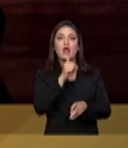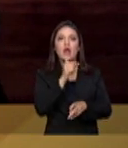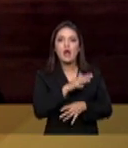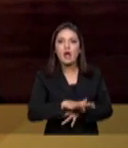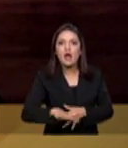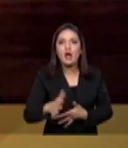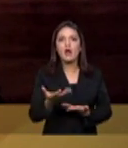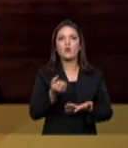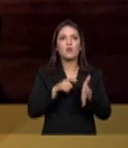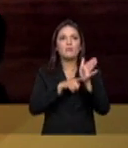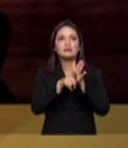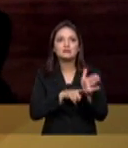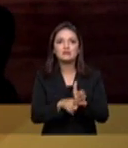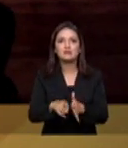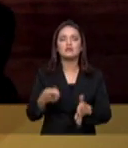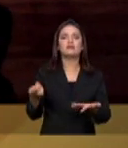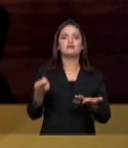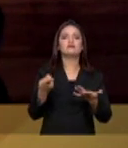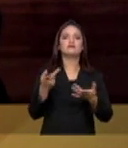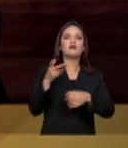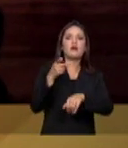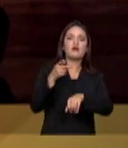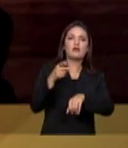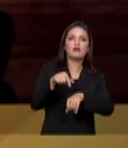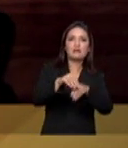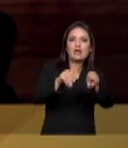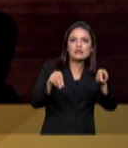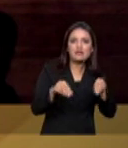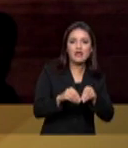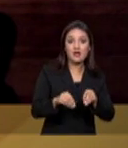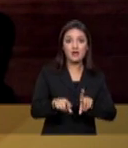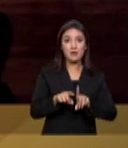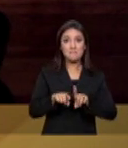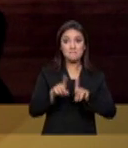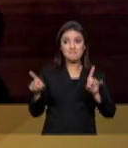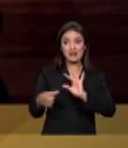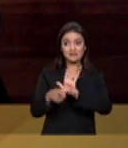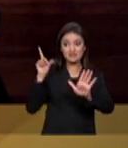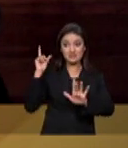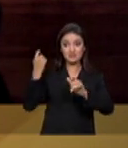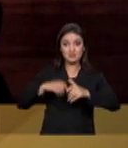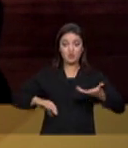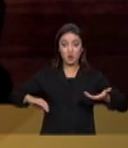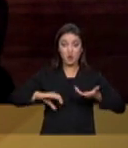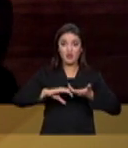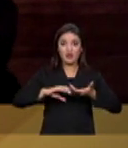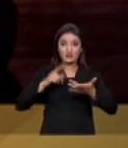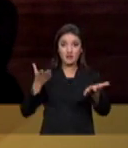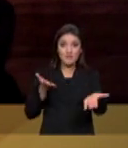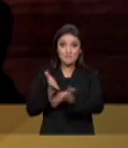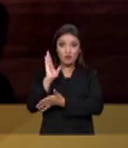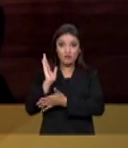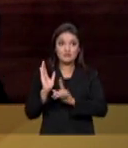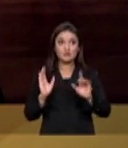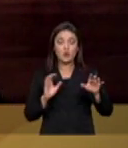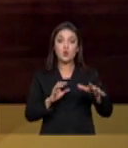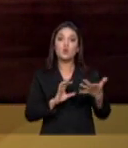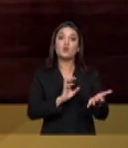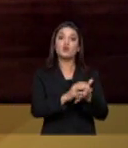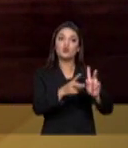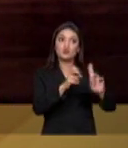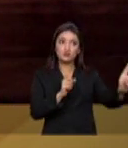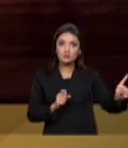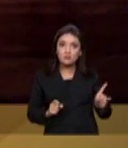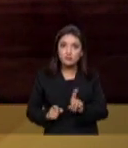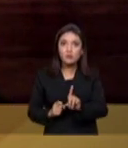deslize a aprovação específica do congresso nacional e participação na Lavra na